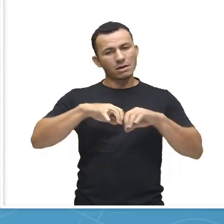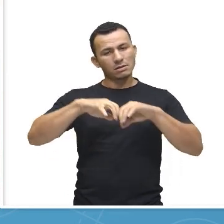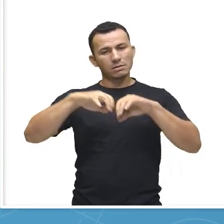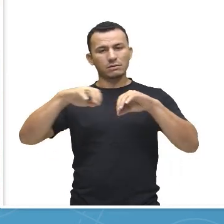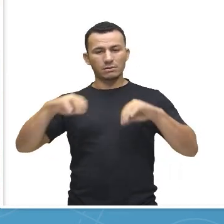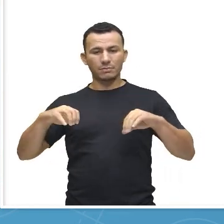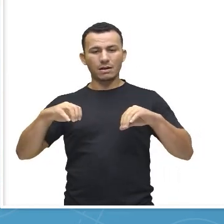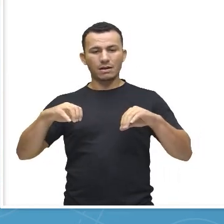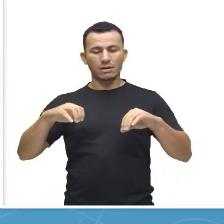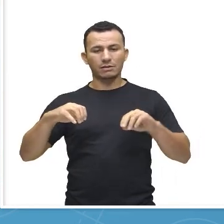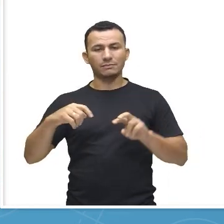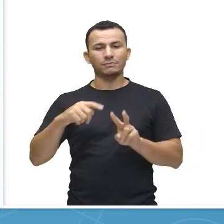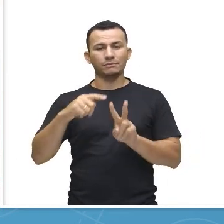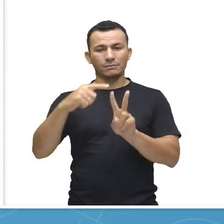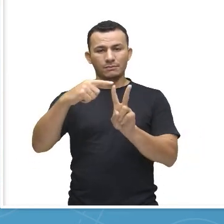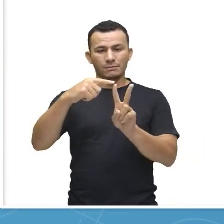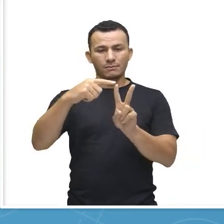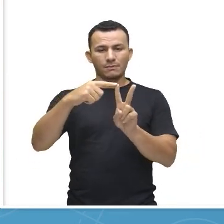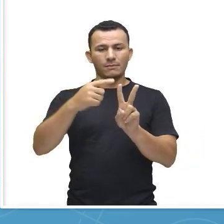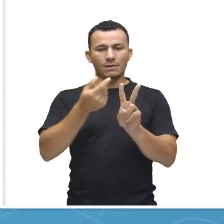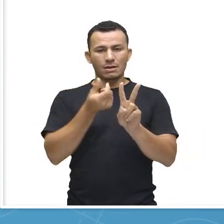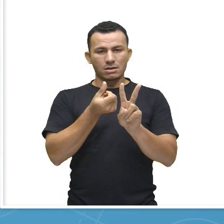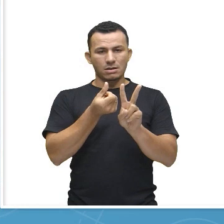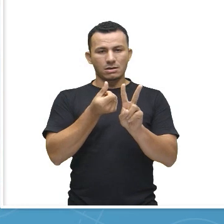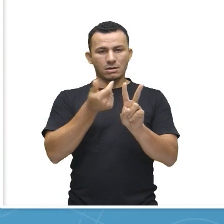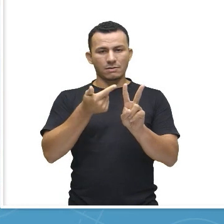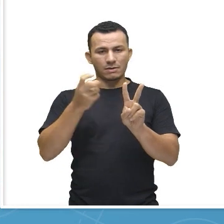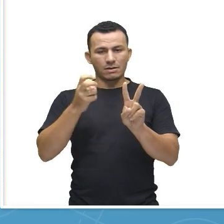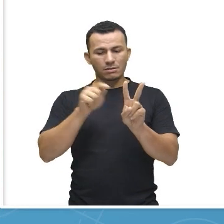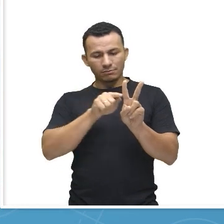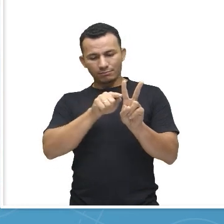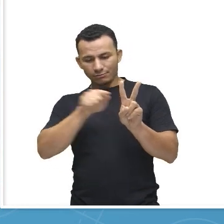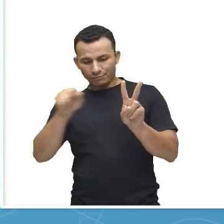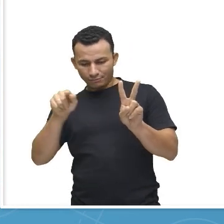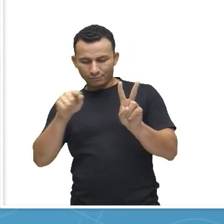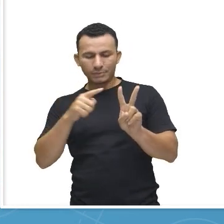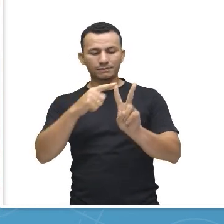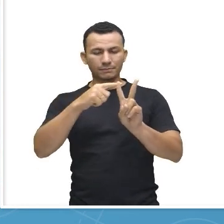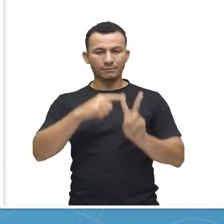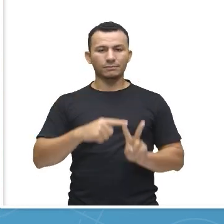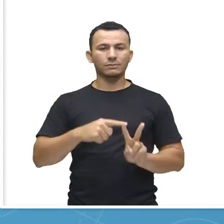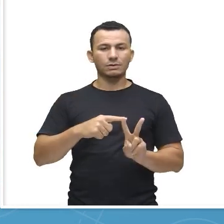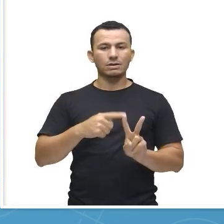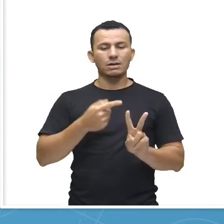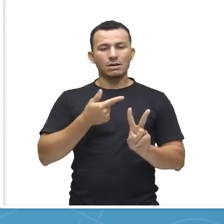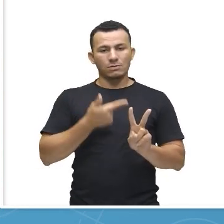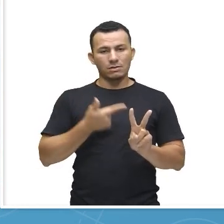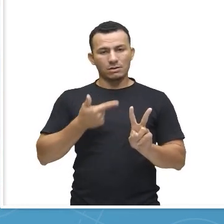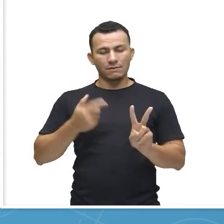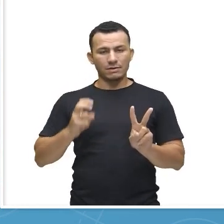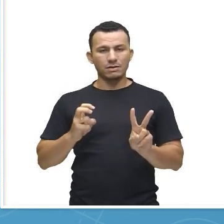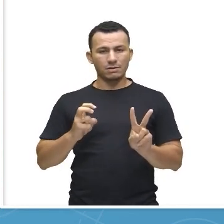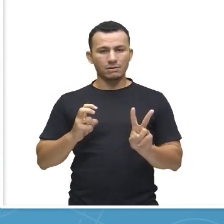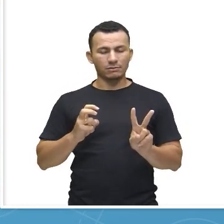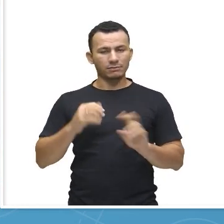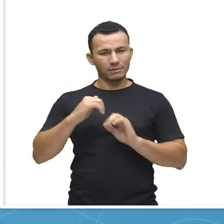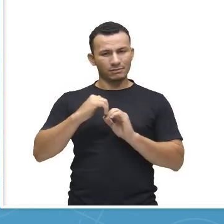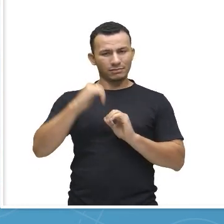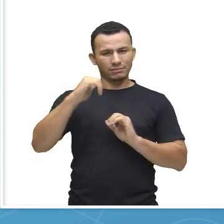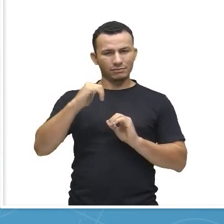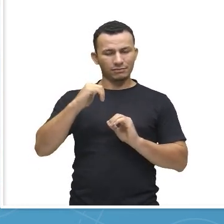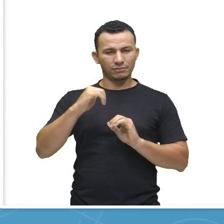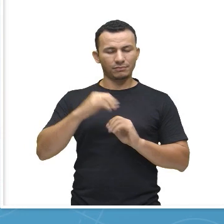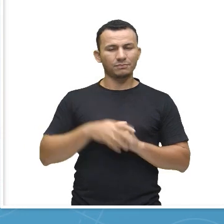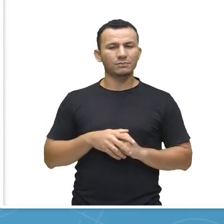Coloca um radical aqui, 625, e coloca um outro radical no 225, até você